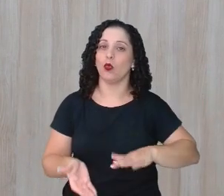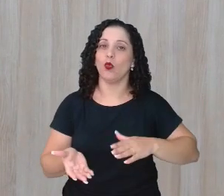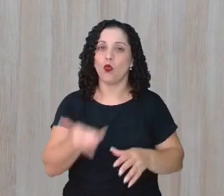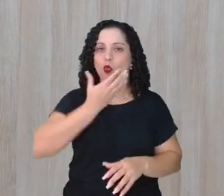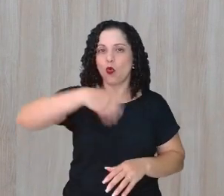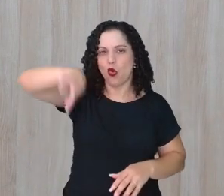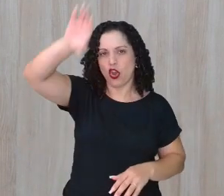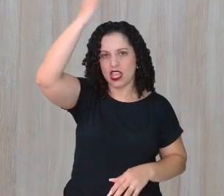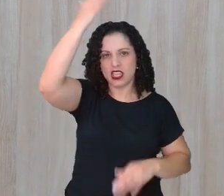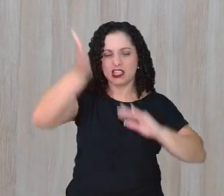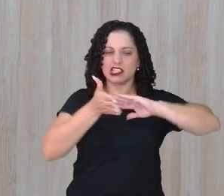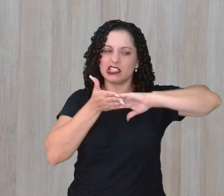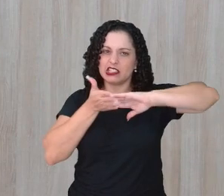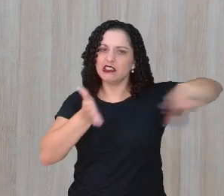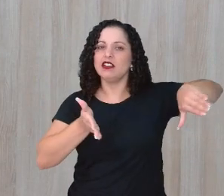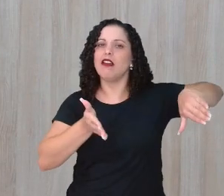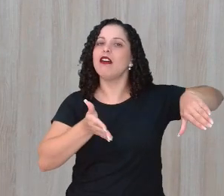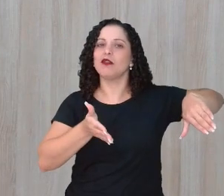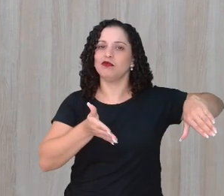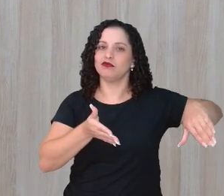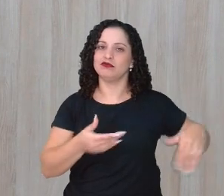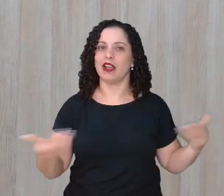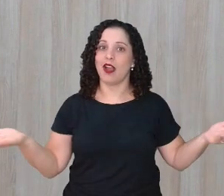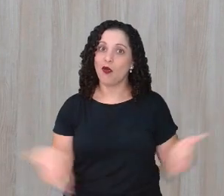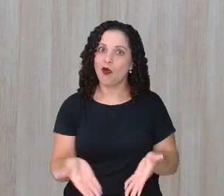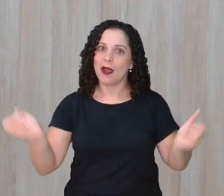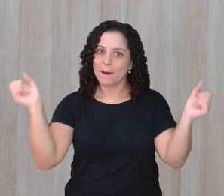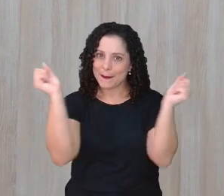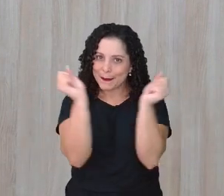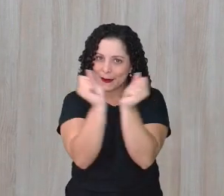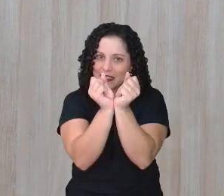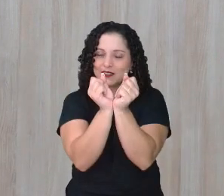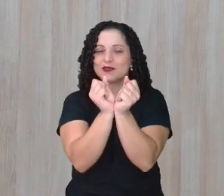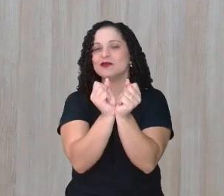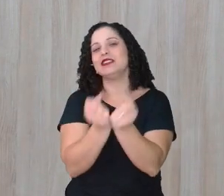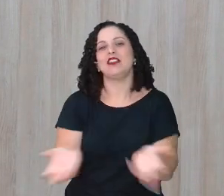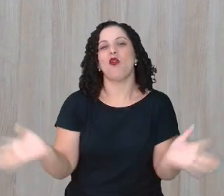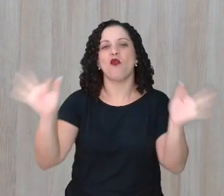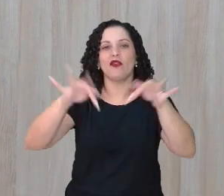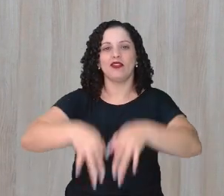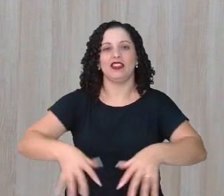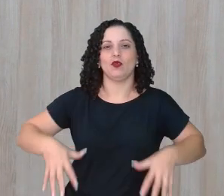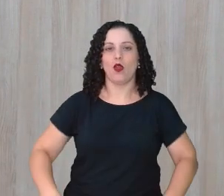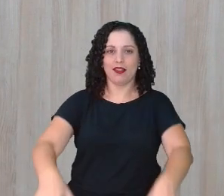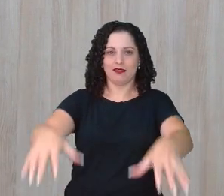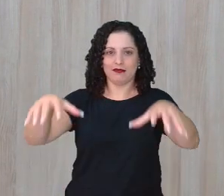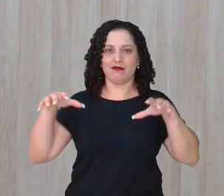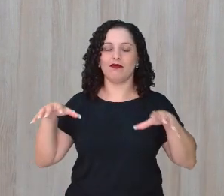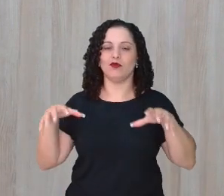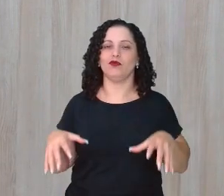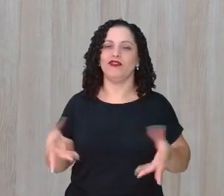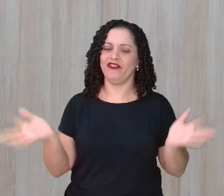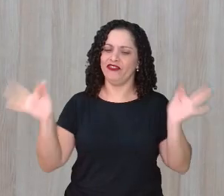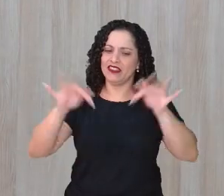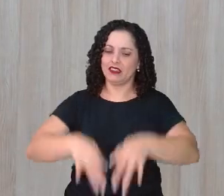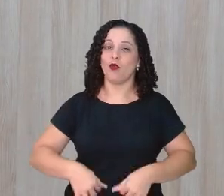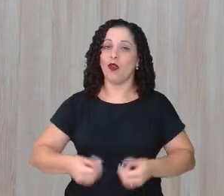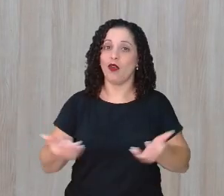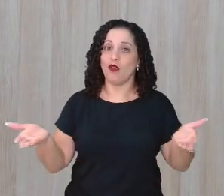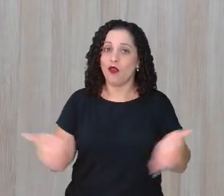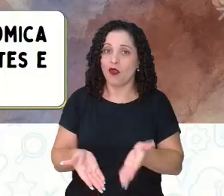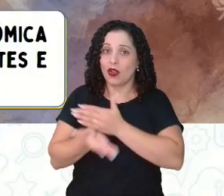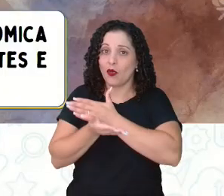tiraram o rei, né, do poder. Ele estava preso e aí se deu o fim da monarquia e o começo dessa república. Vejam aí na